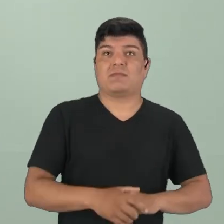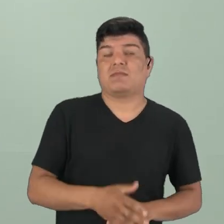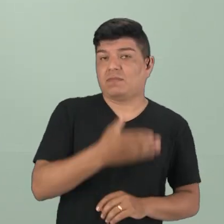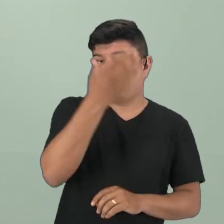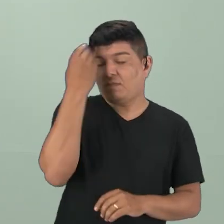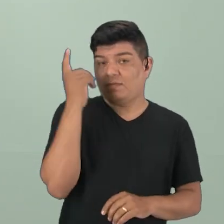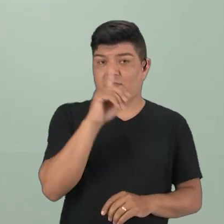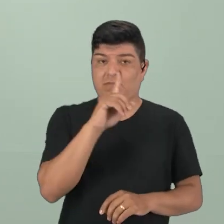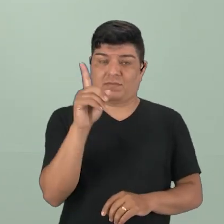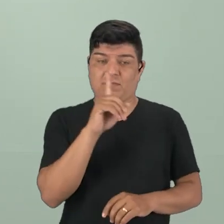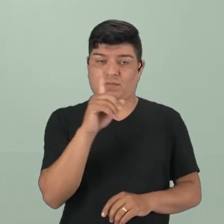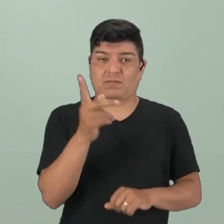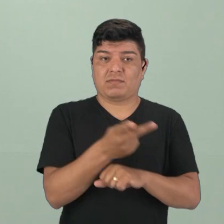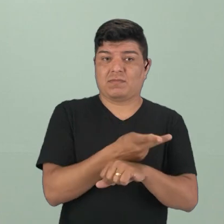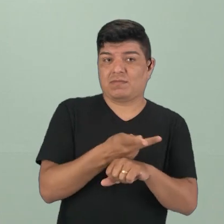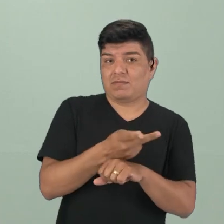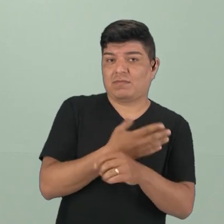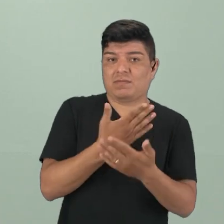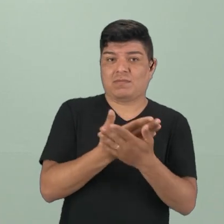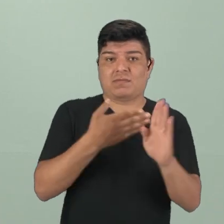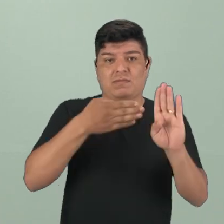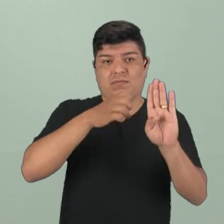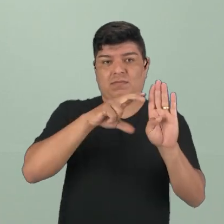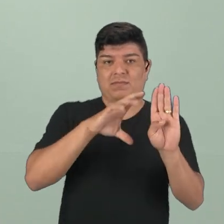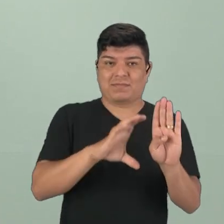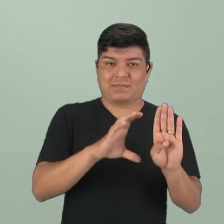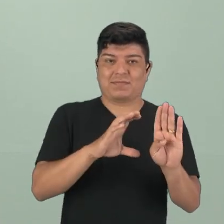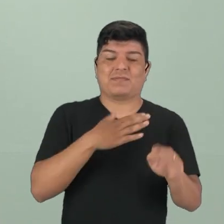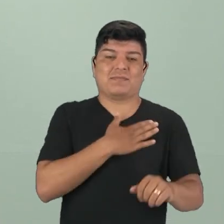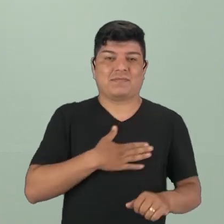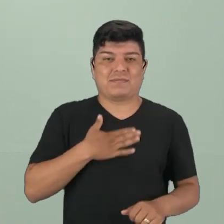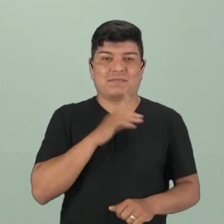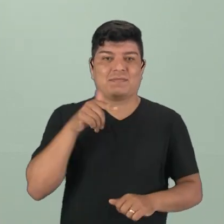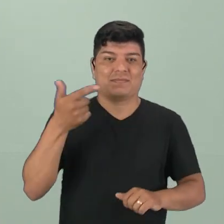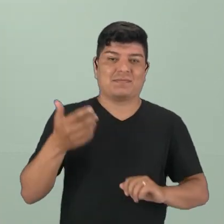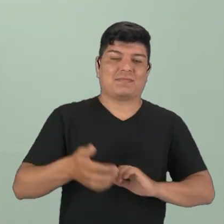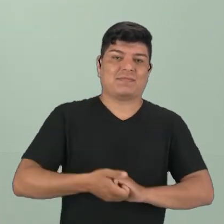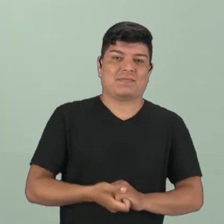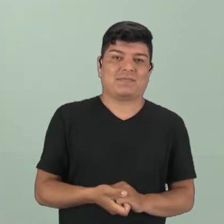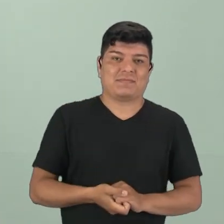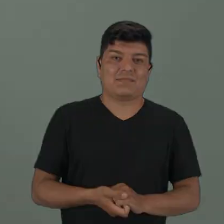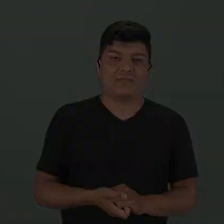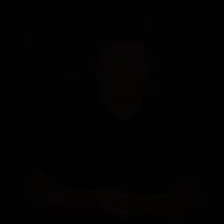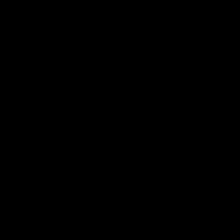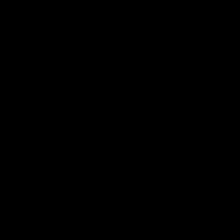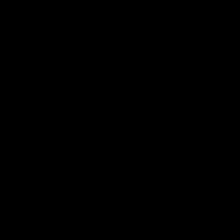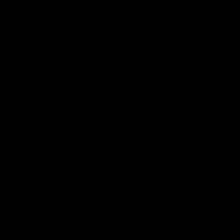Não esqueça de procurar a aula na plataforma Eduque. Foi um prazer, até a próxima.